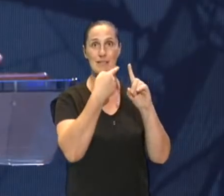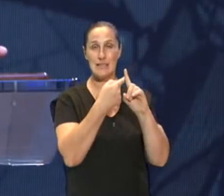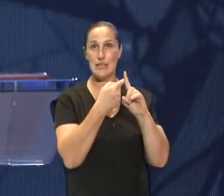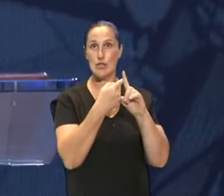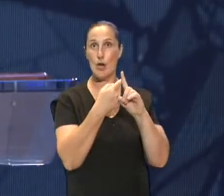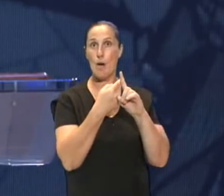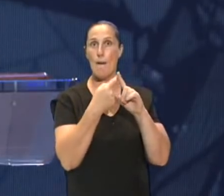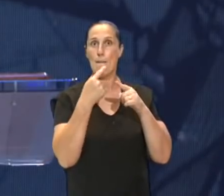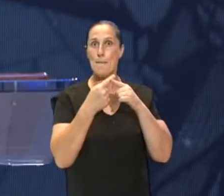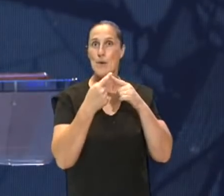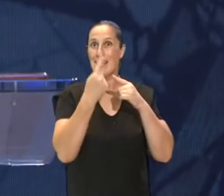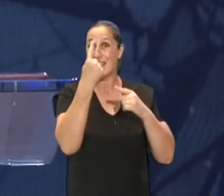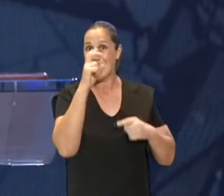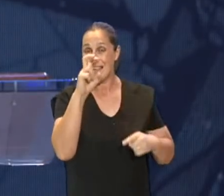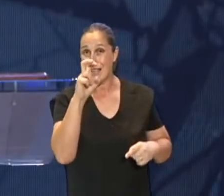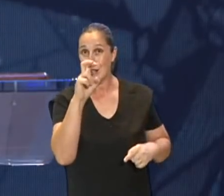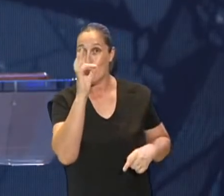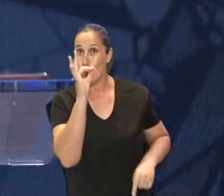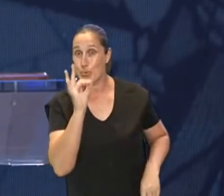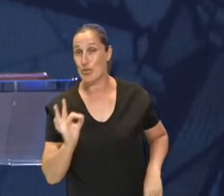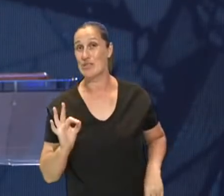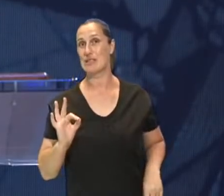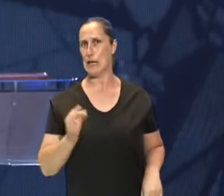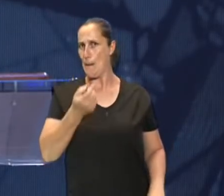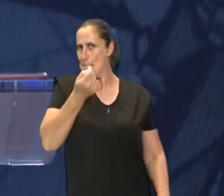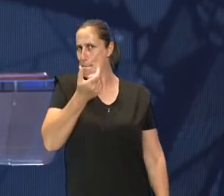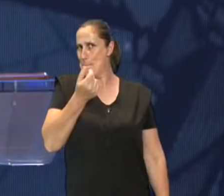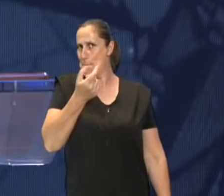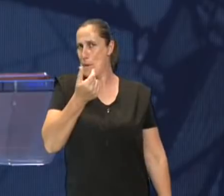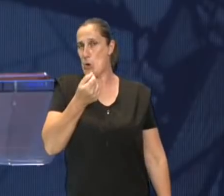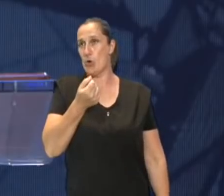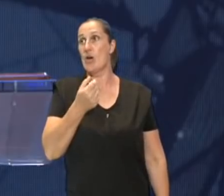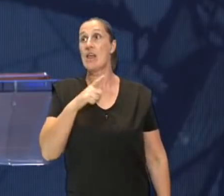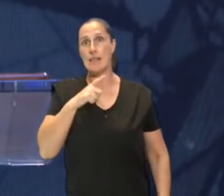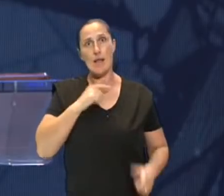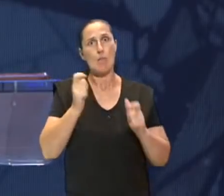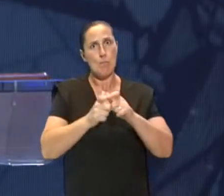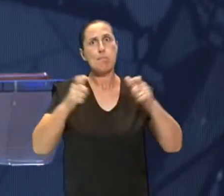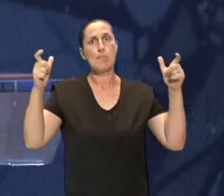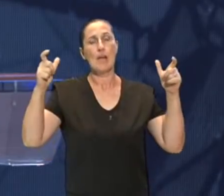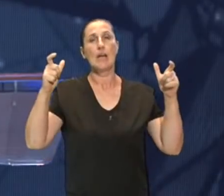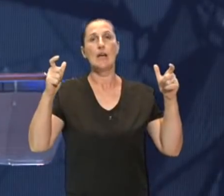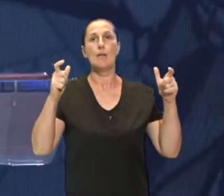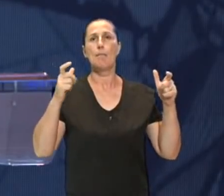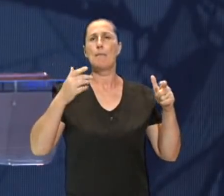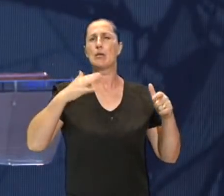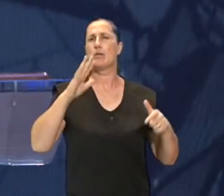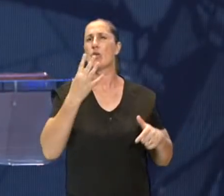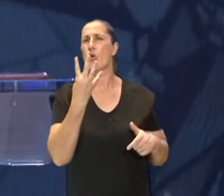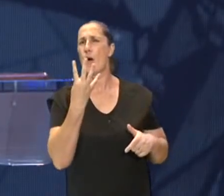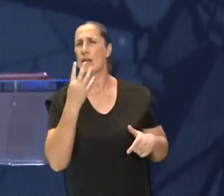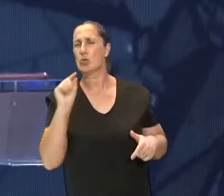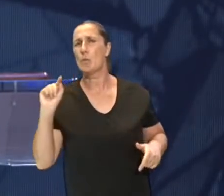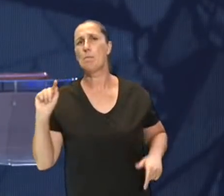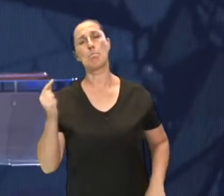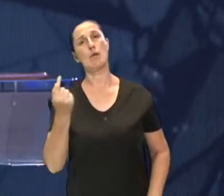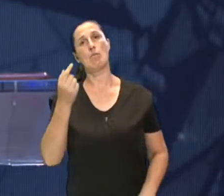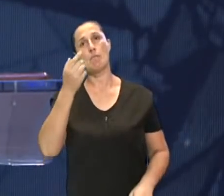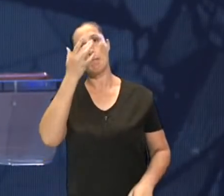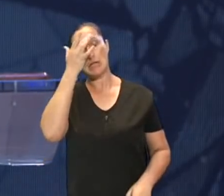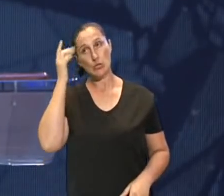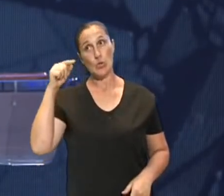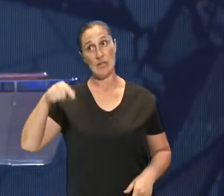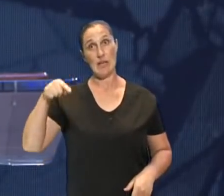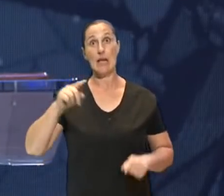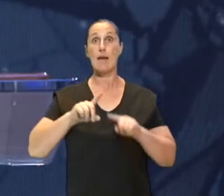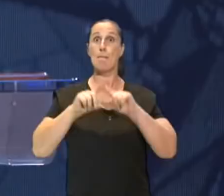Porque 15%, nós temos um grande templo para mais de 4.000 pessoas, mas são só 15% que podem